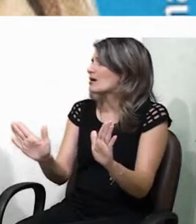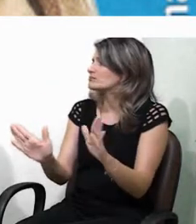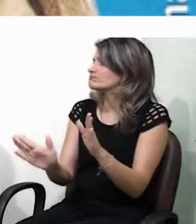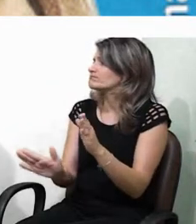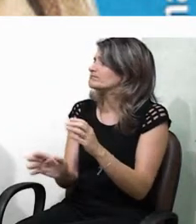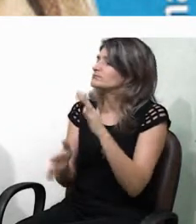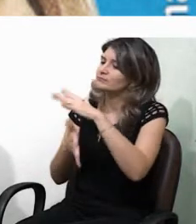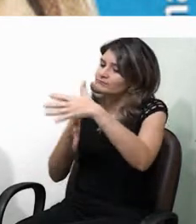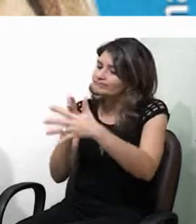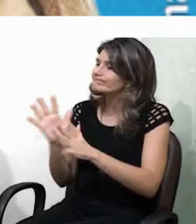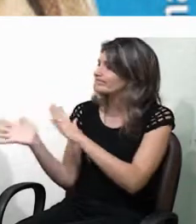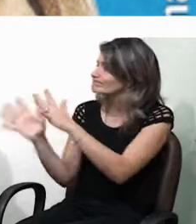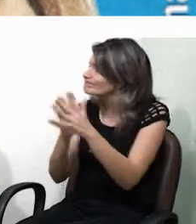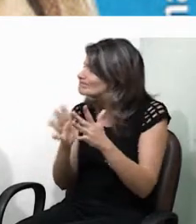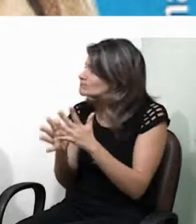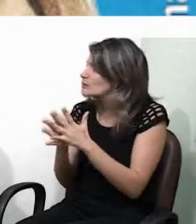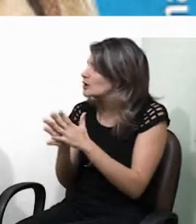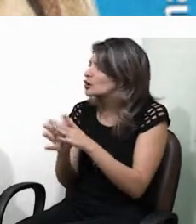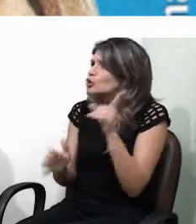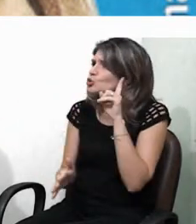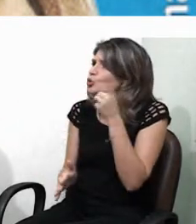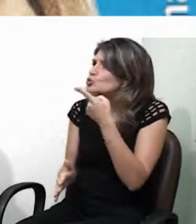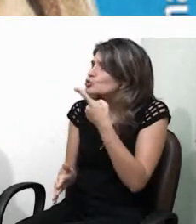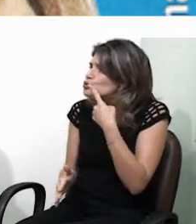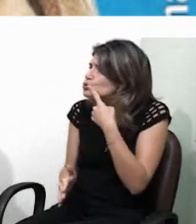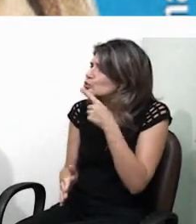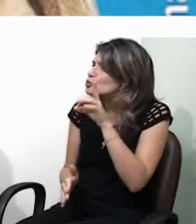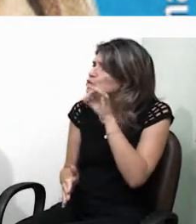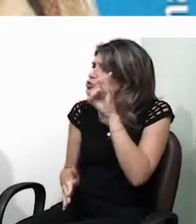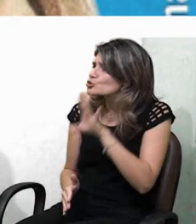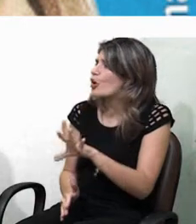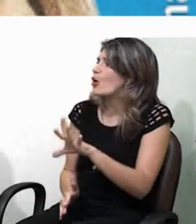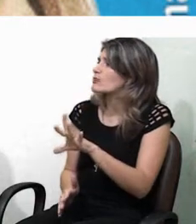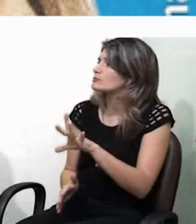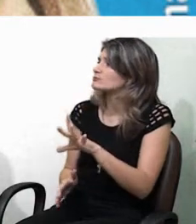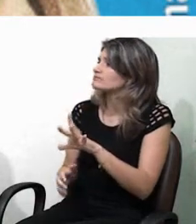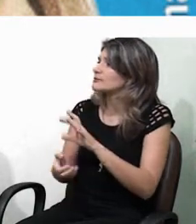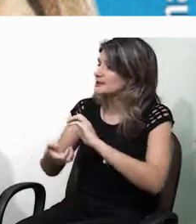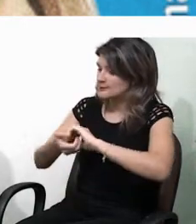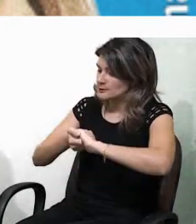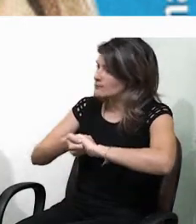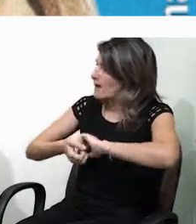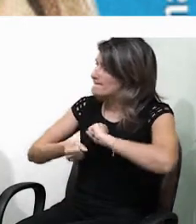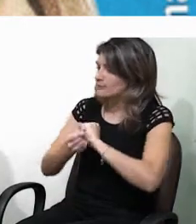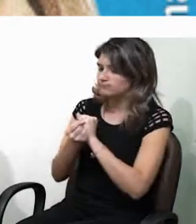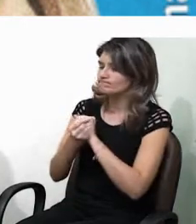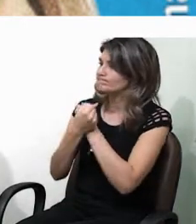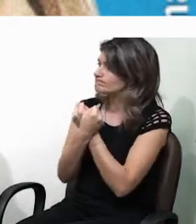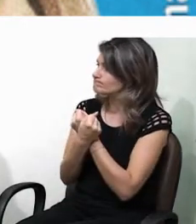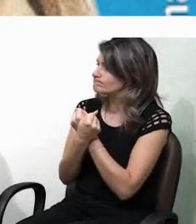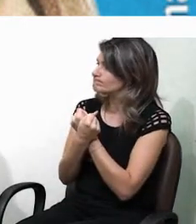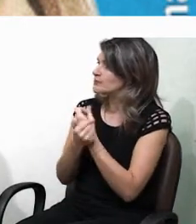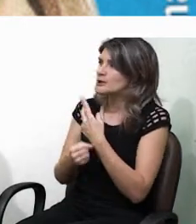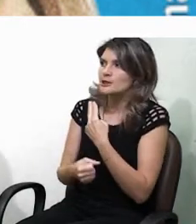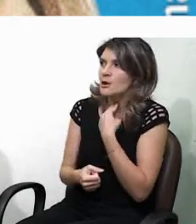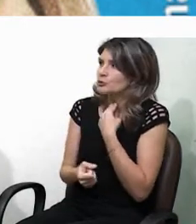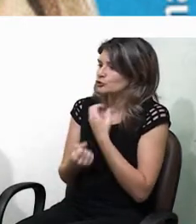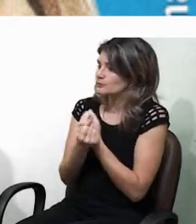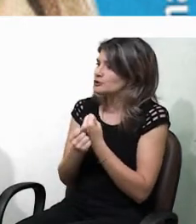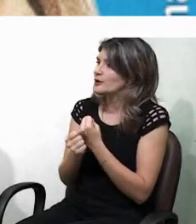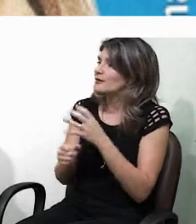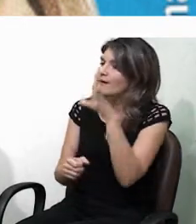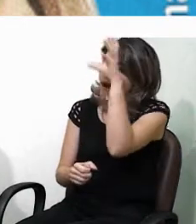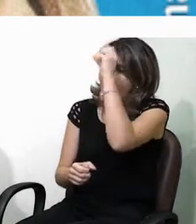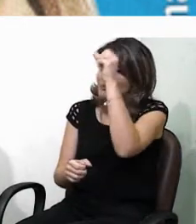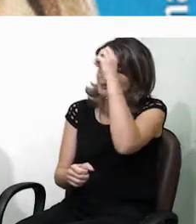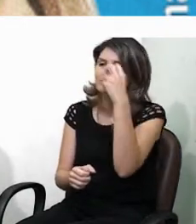sinais. Então era preciso que todos os surdos passassem a segurar as mãos, aprender a fazer leitura labial